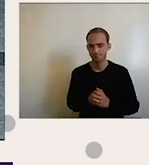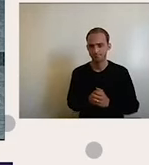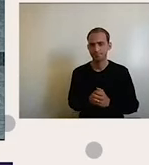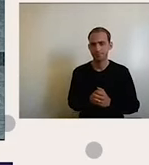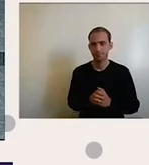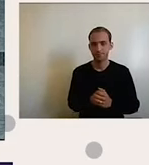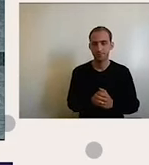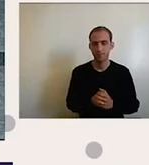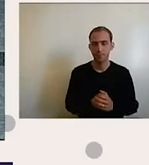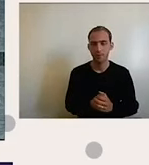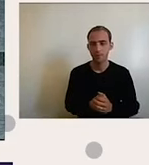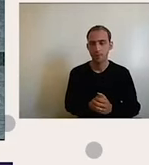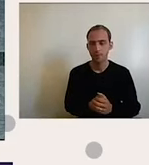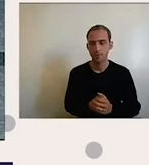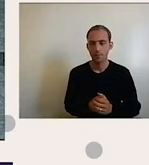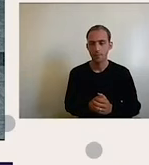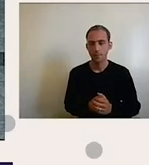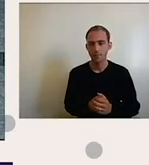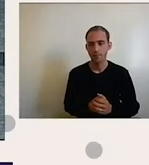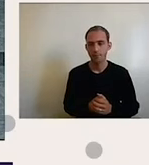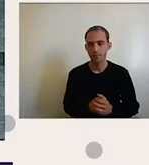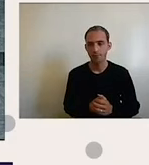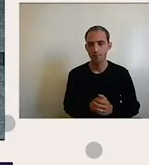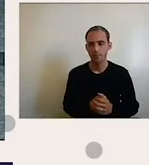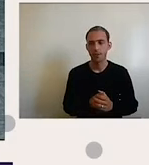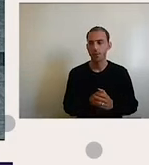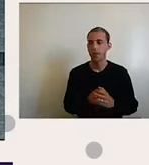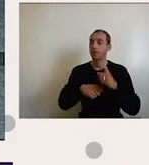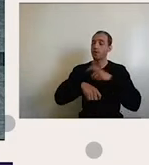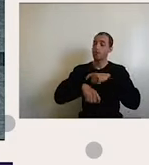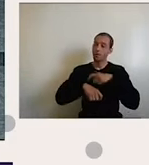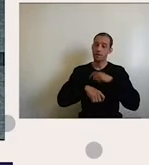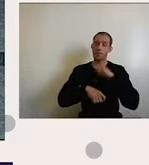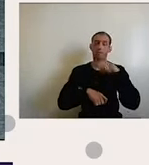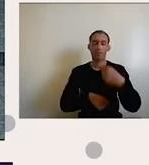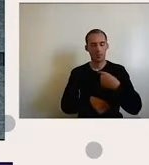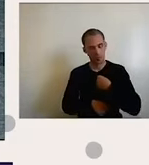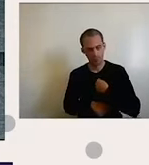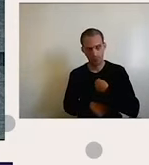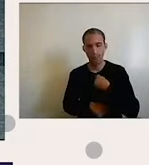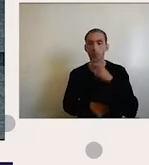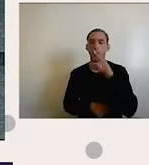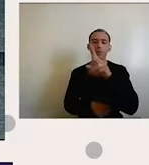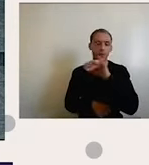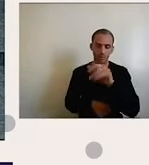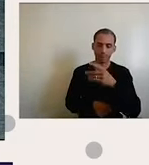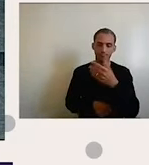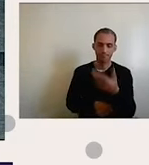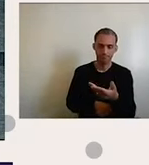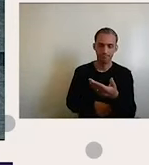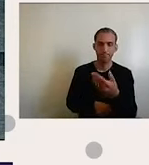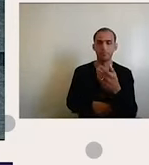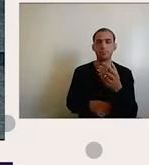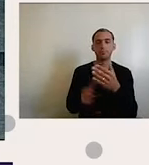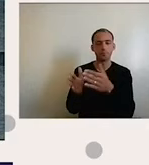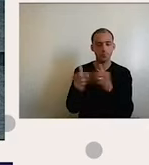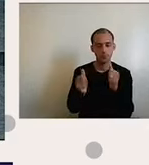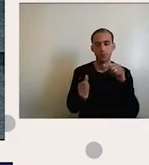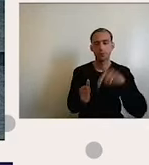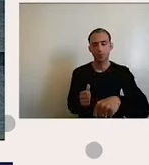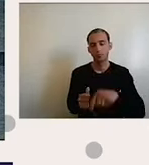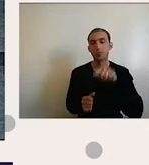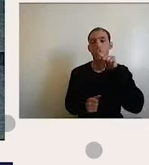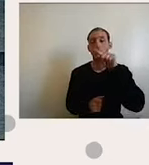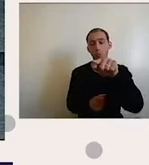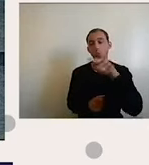E depois você vai... Estão pedindo aqui para que você fale onde encontrar a